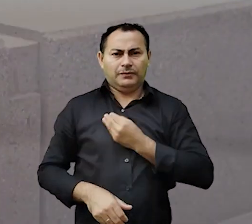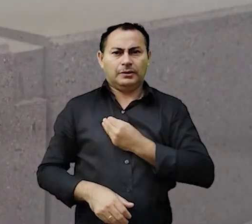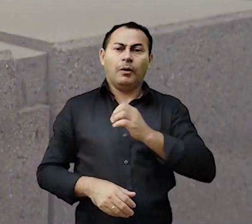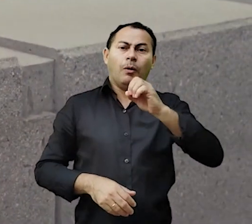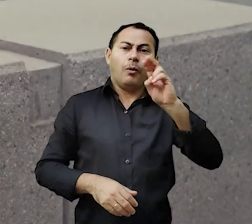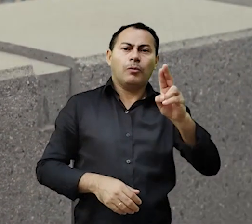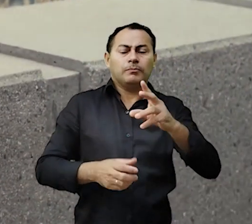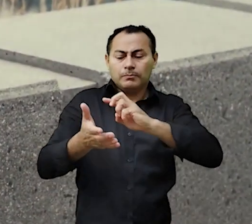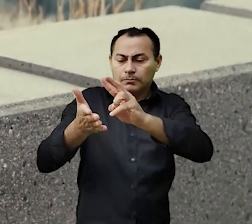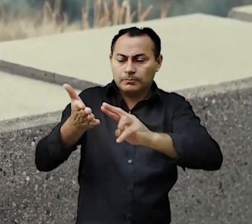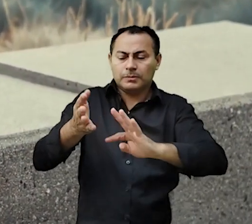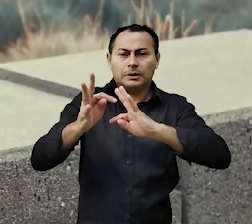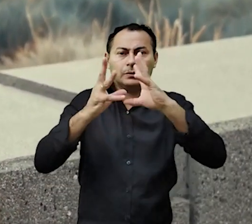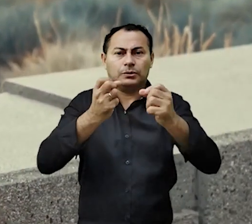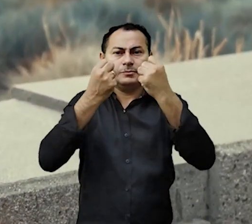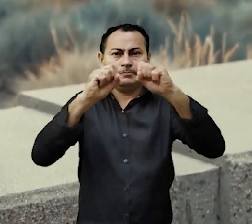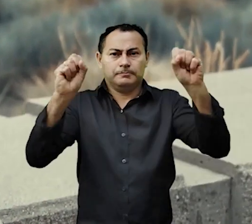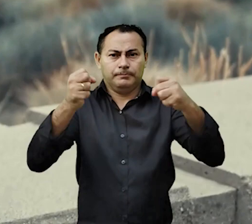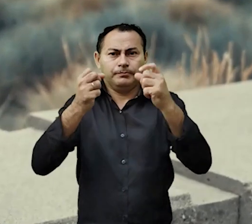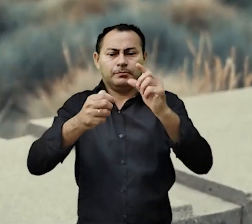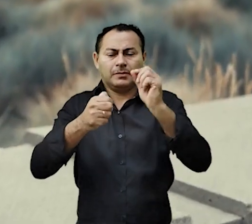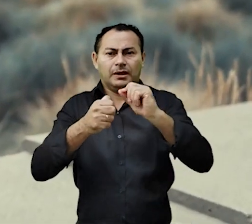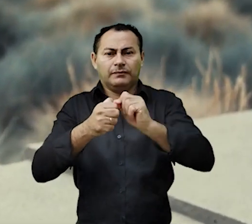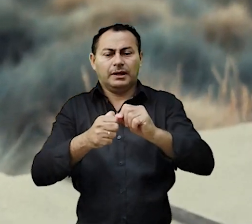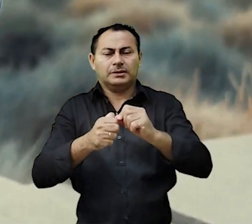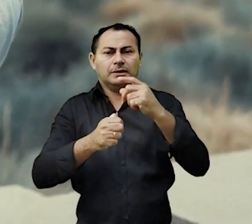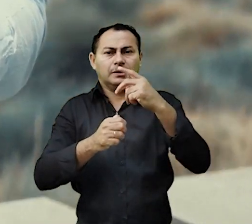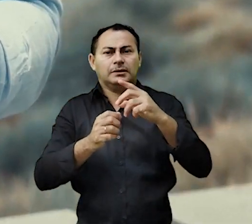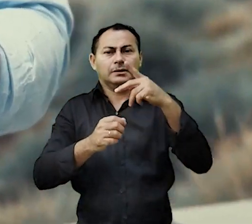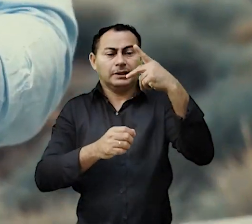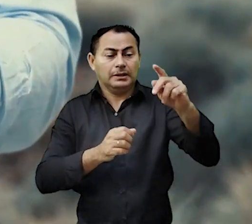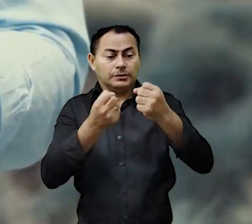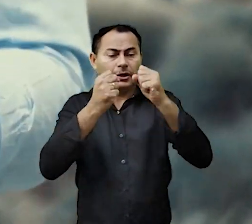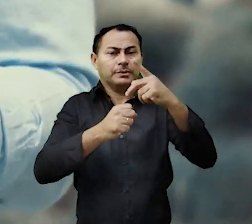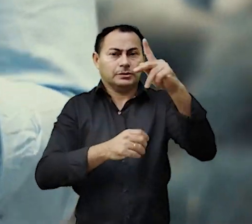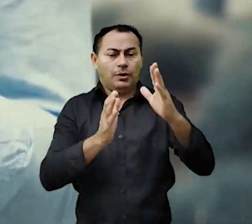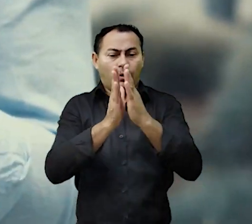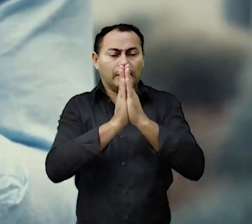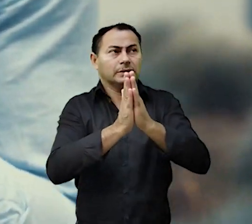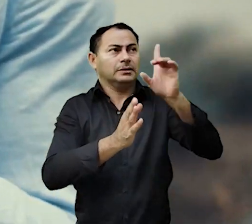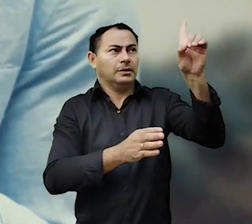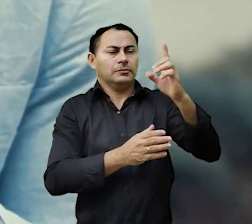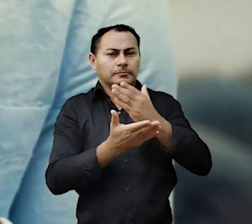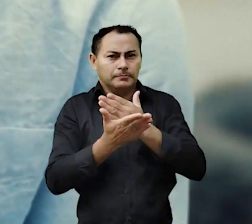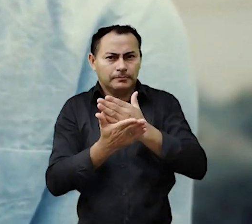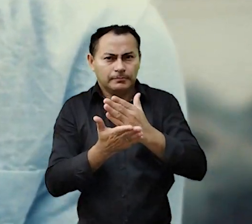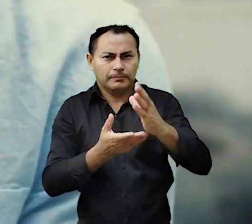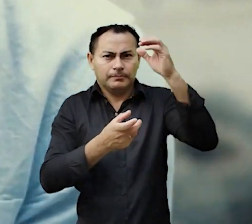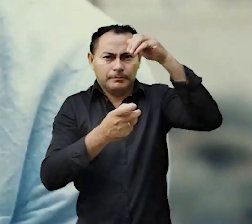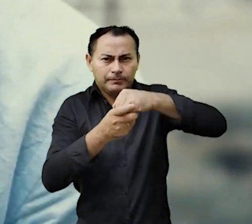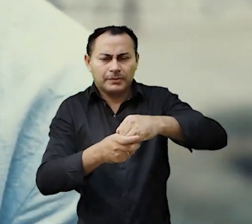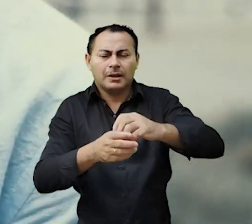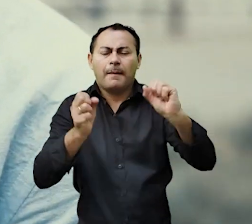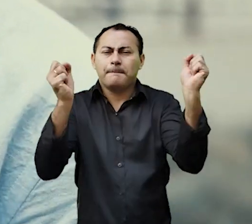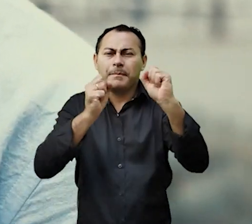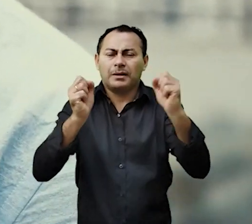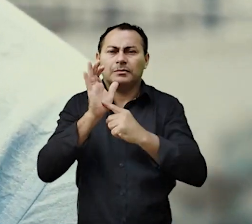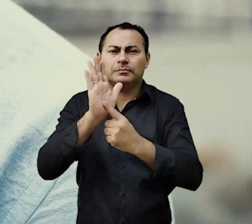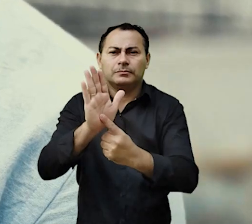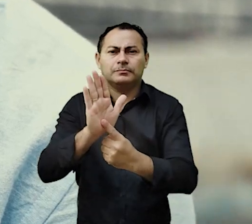mim. Ou então leia todos esses salmos e faça deles sua oração. E Deus vai iniciar um milagre